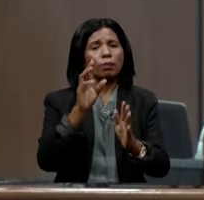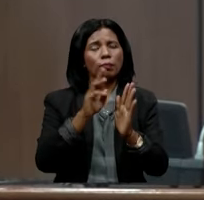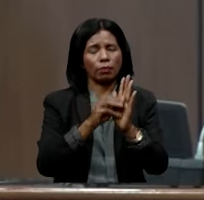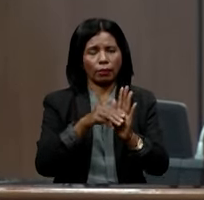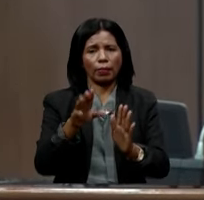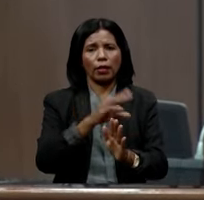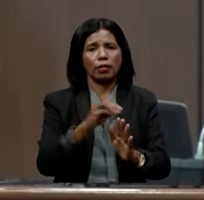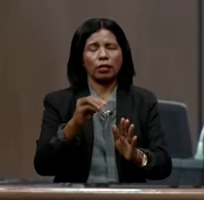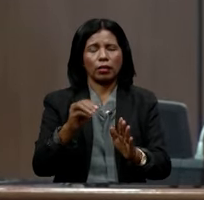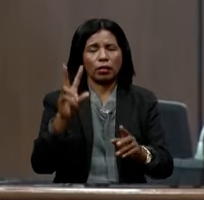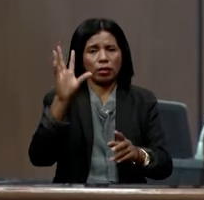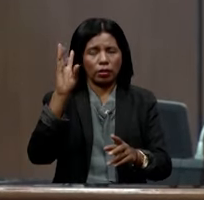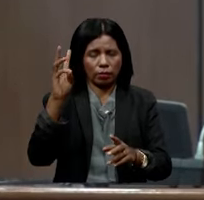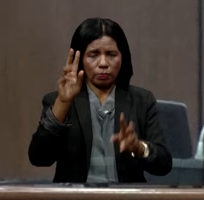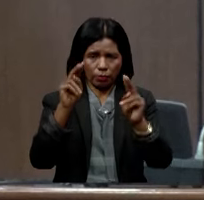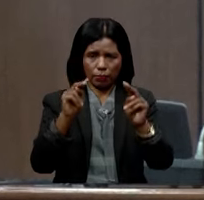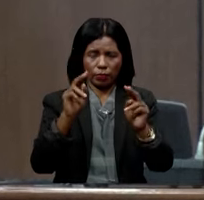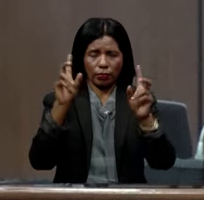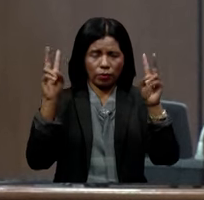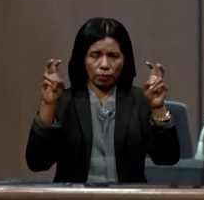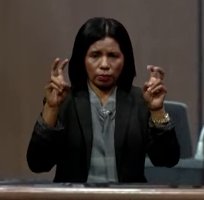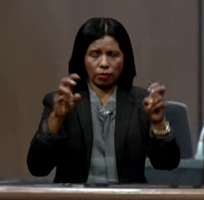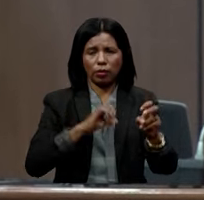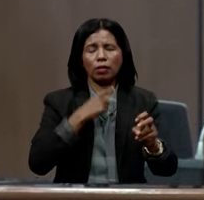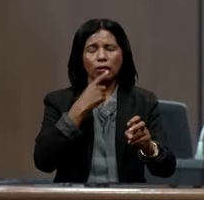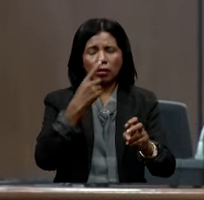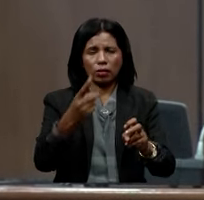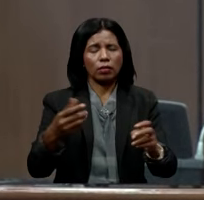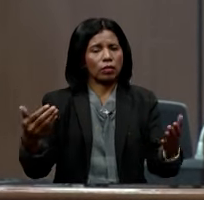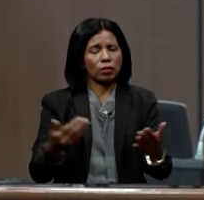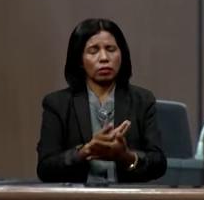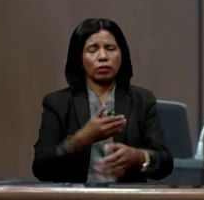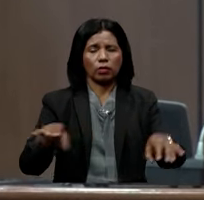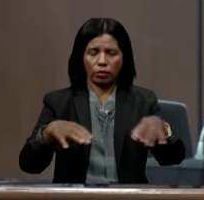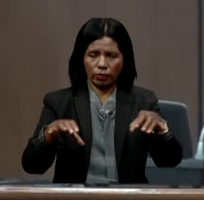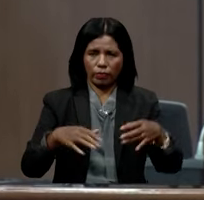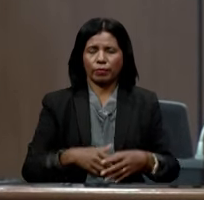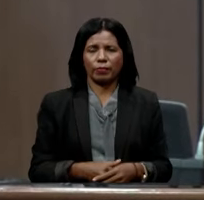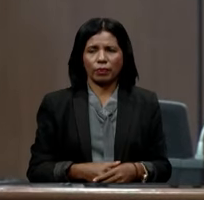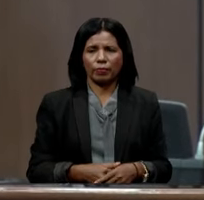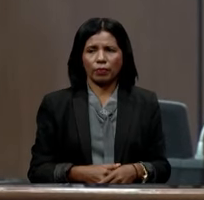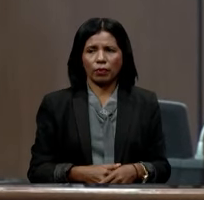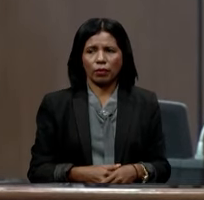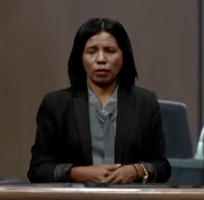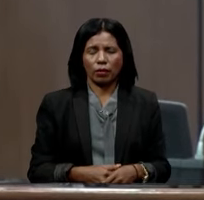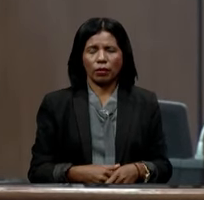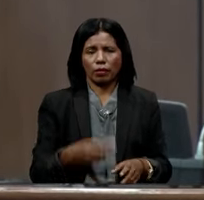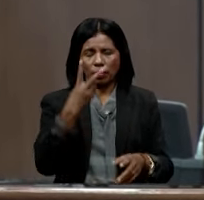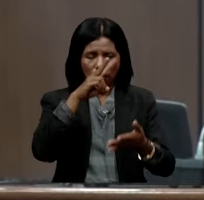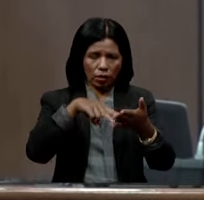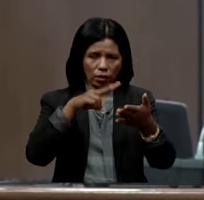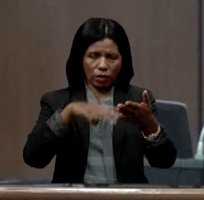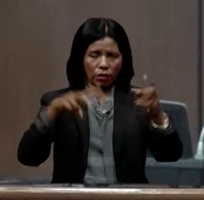cruciais que deveriam orientar o nosso trabalho conjunto. Só leio os